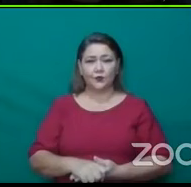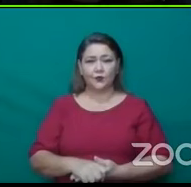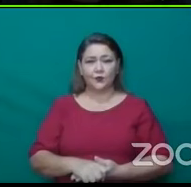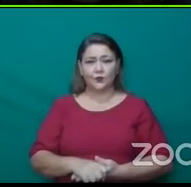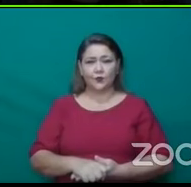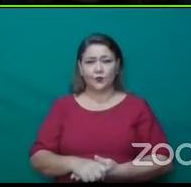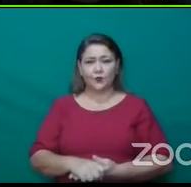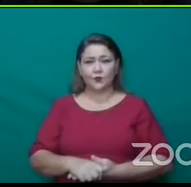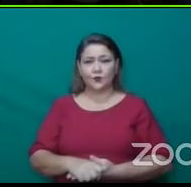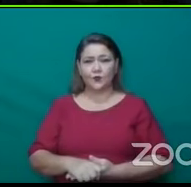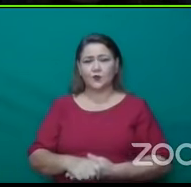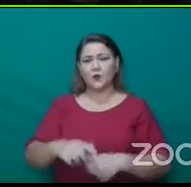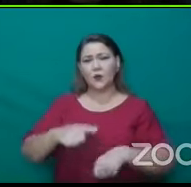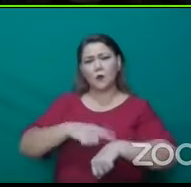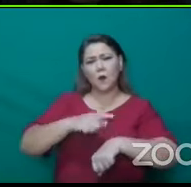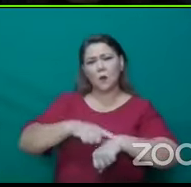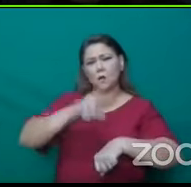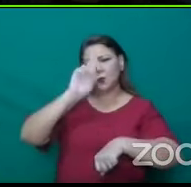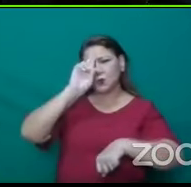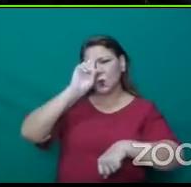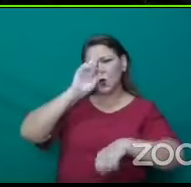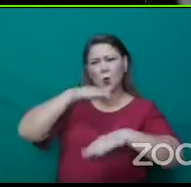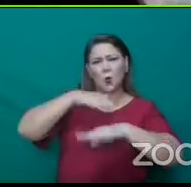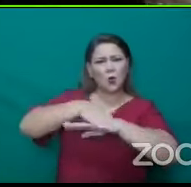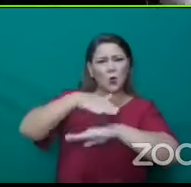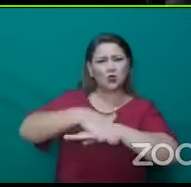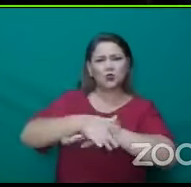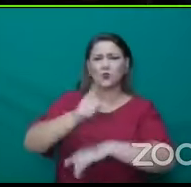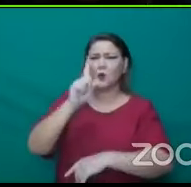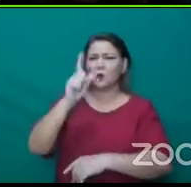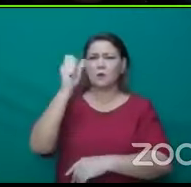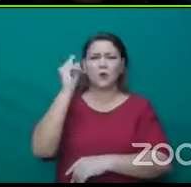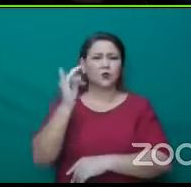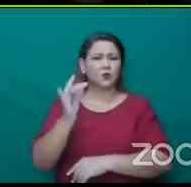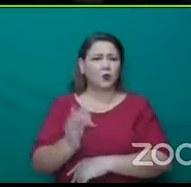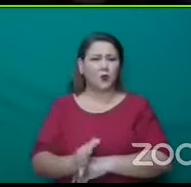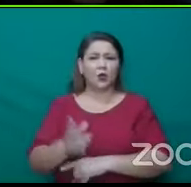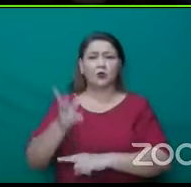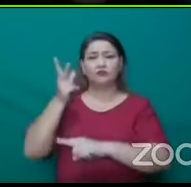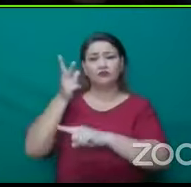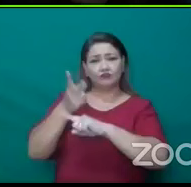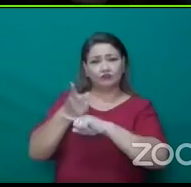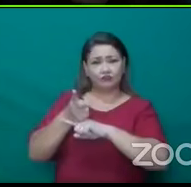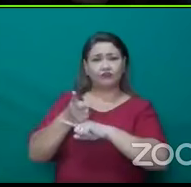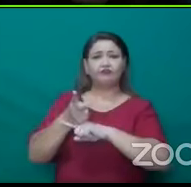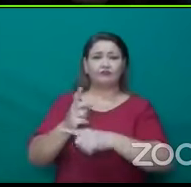lá, meia-noite, uma hora, duas horas da manhã, né? Fui gravando